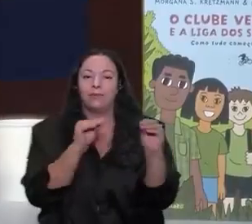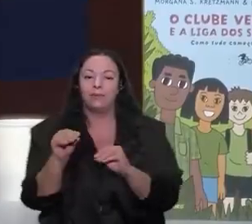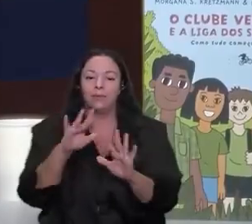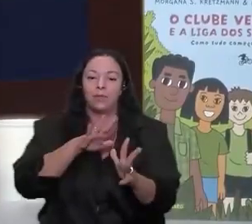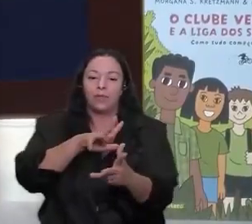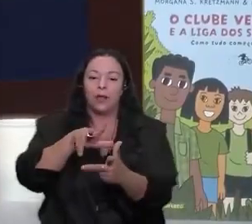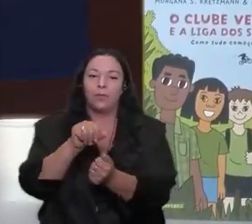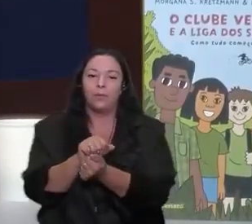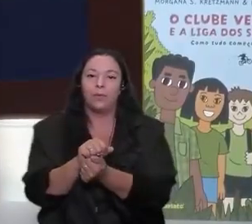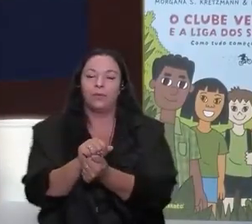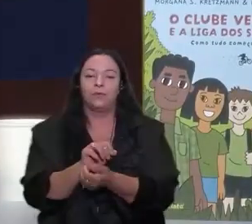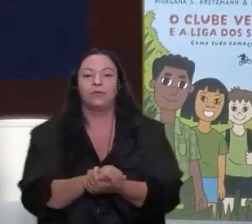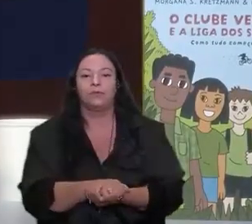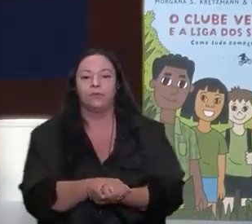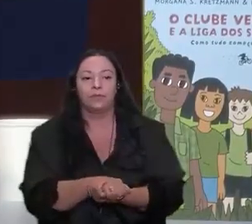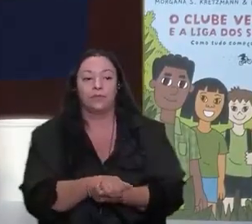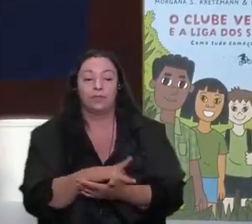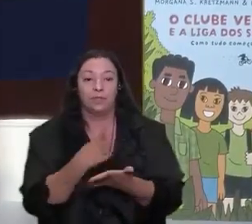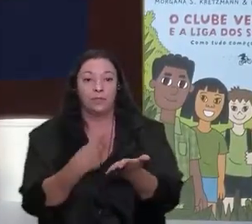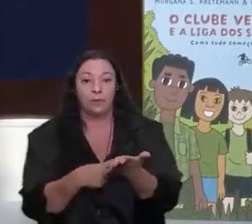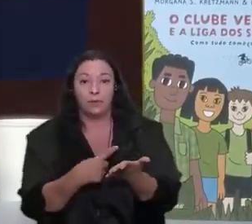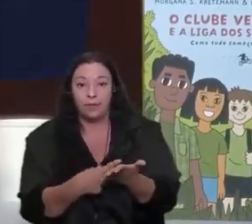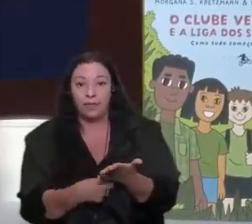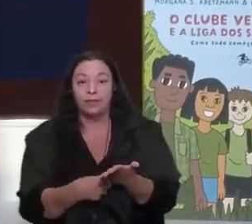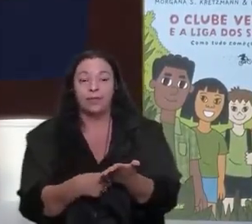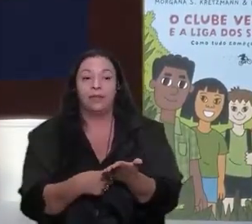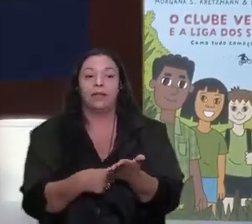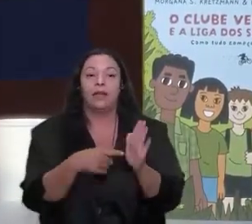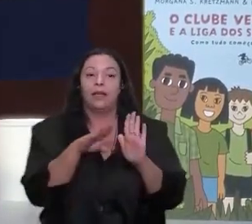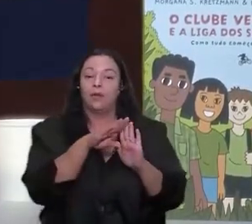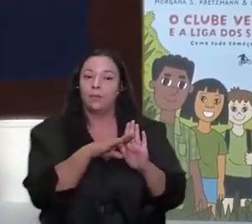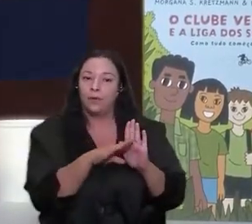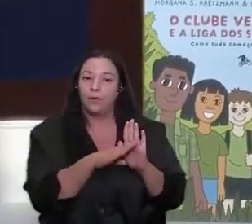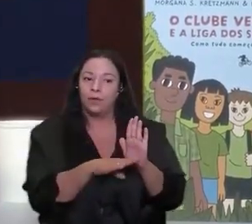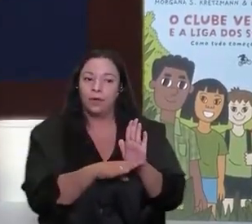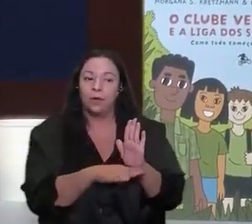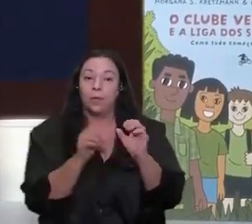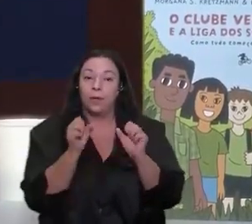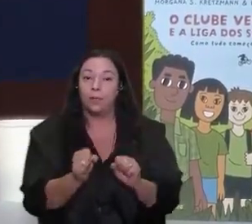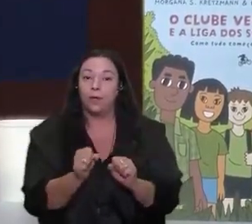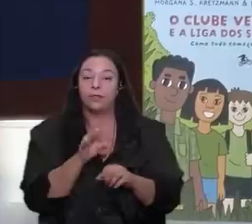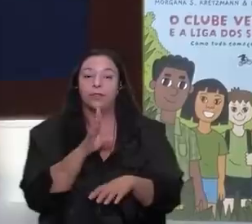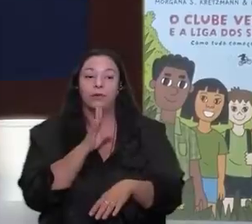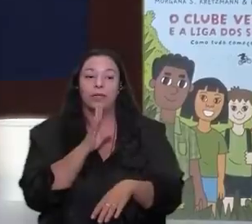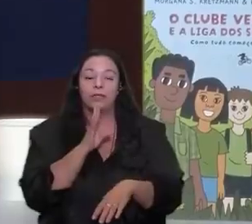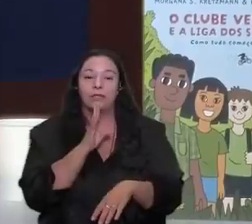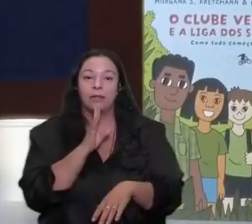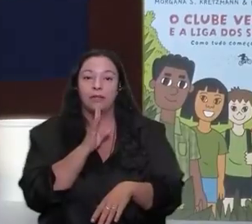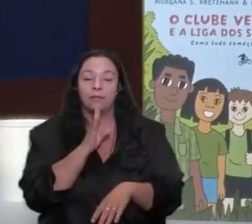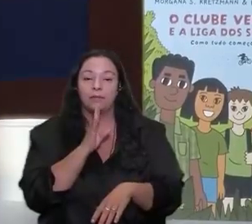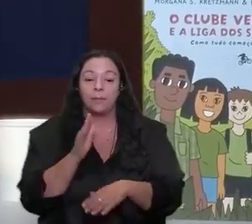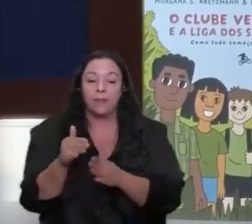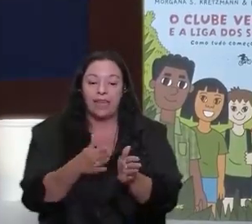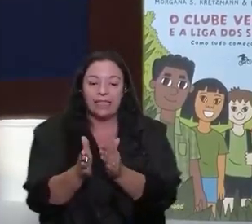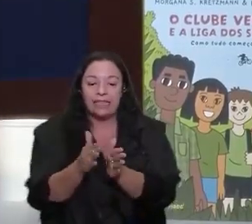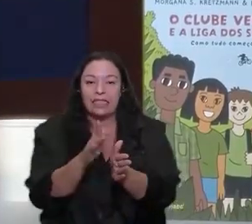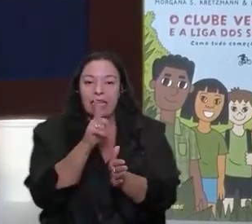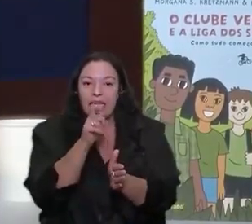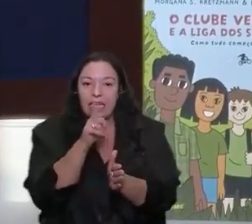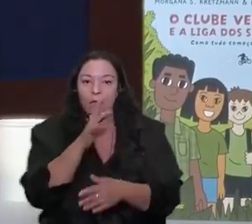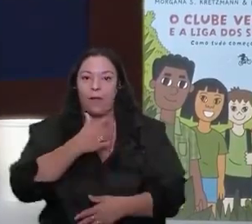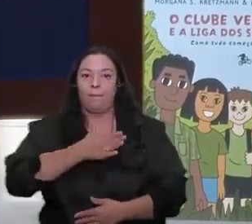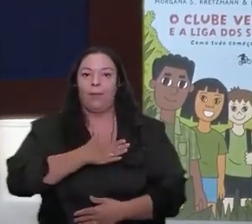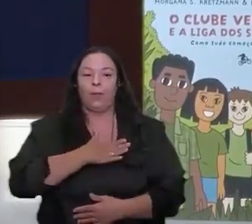mundo. E o que a gente propõe, a gente está propondo, é um programa que todo mundo pode conhecer, que se chama Esse Rio é Meu, que articula